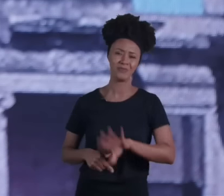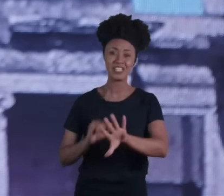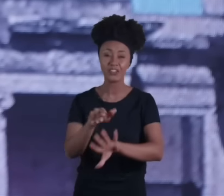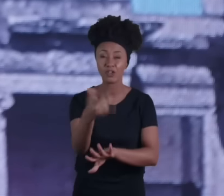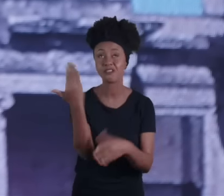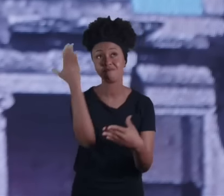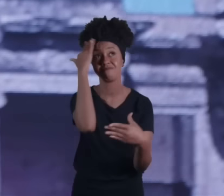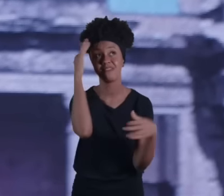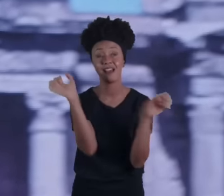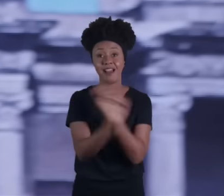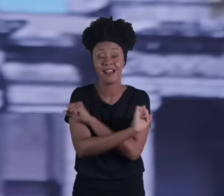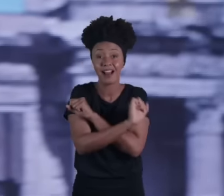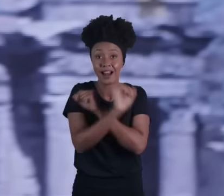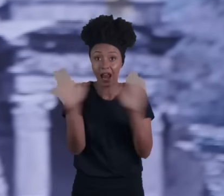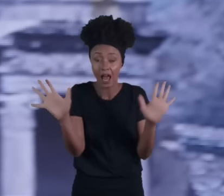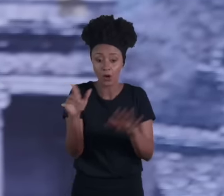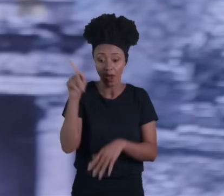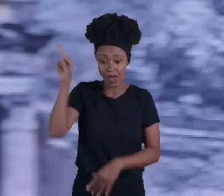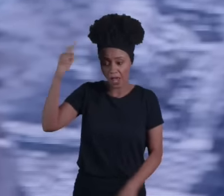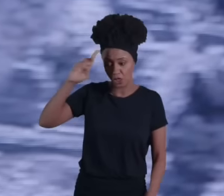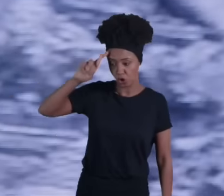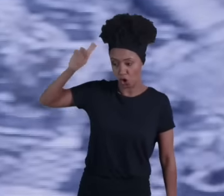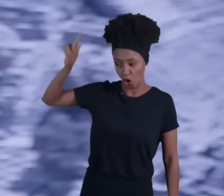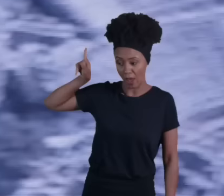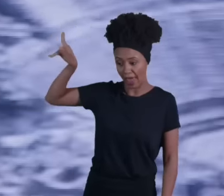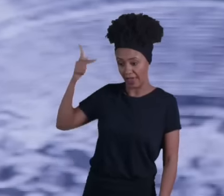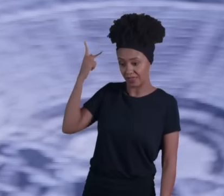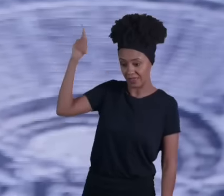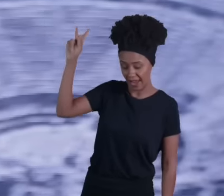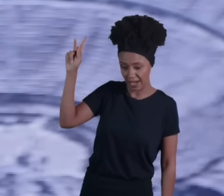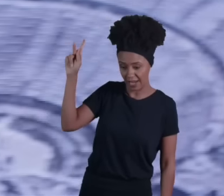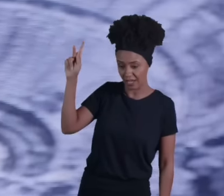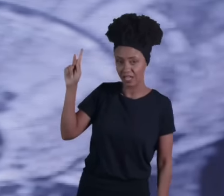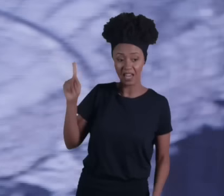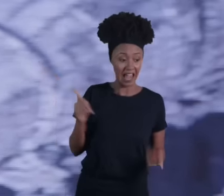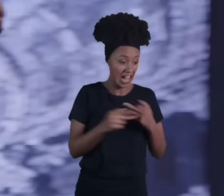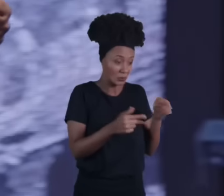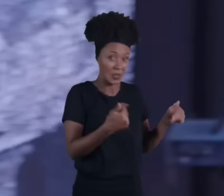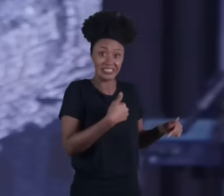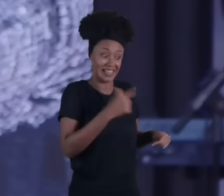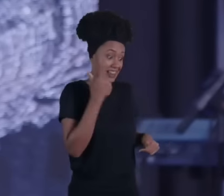tua vida, você não vai ter ciúme das coisas que você tem.